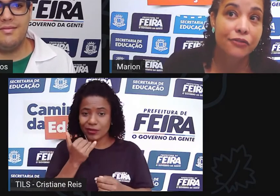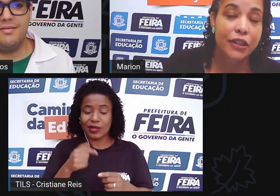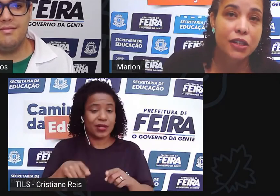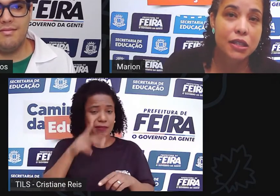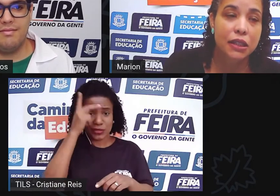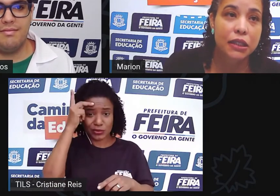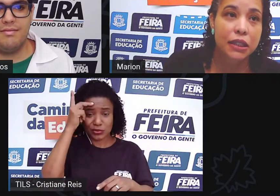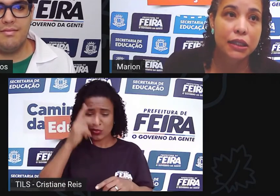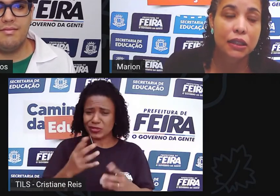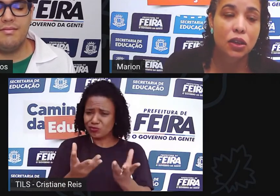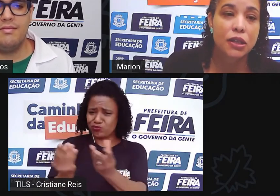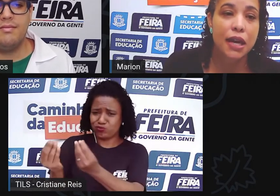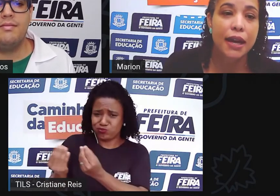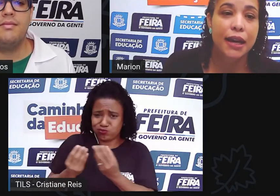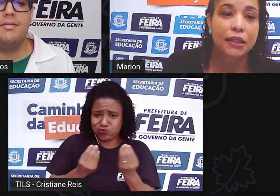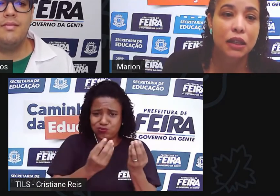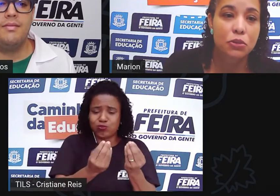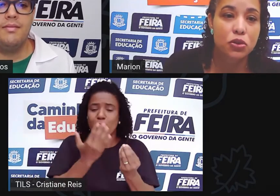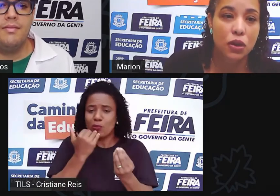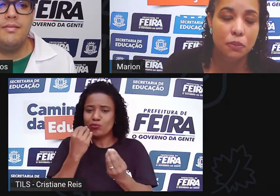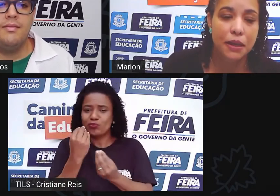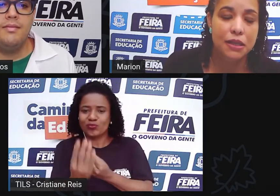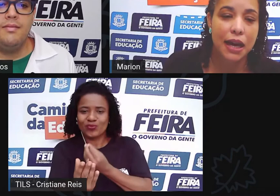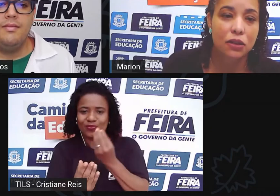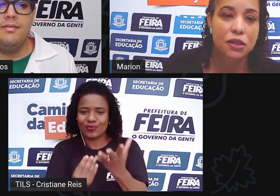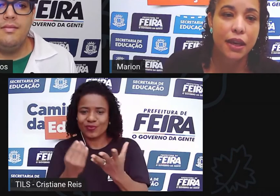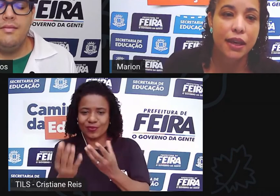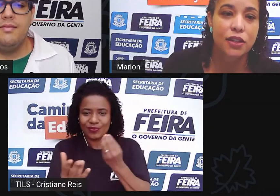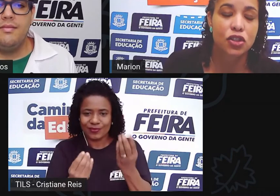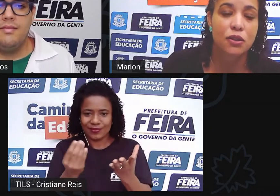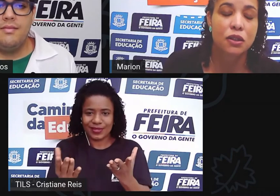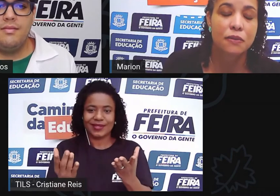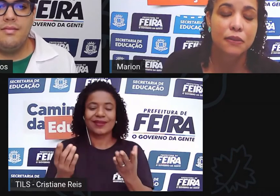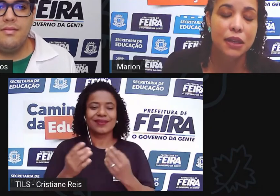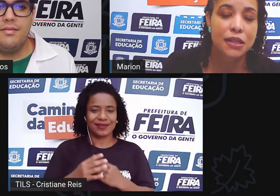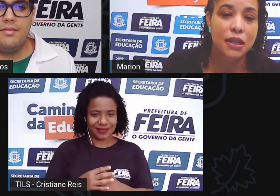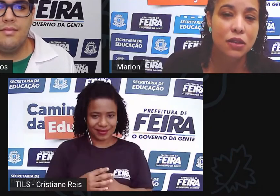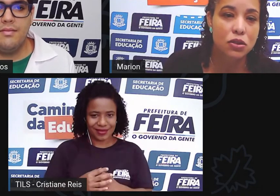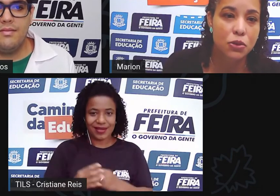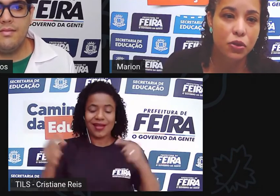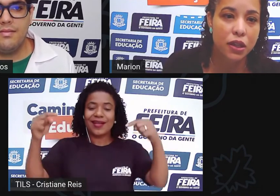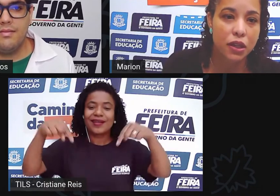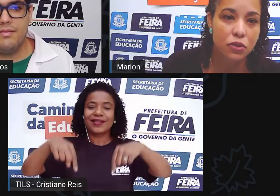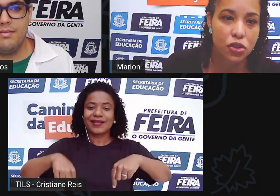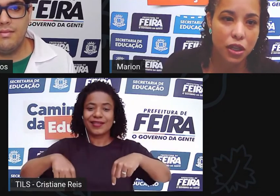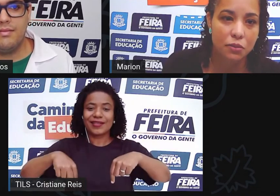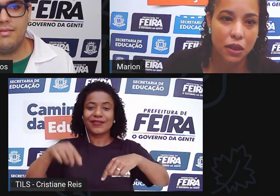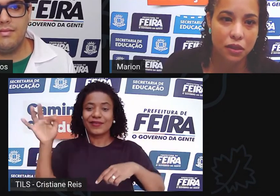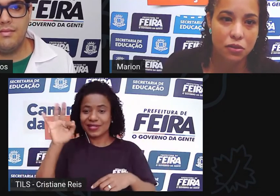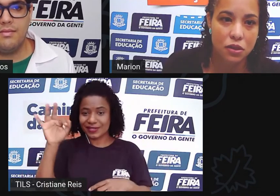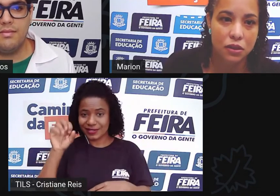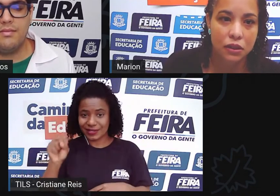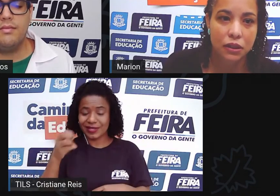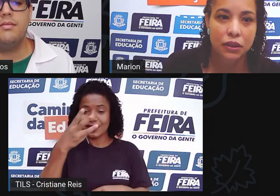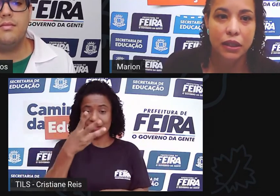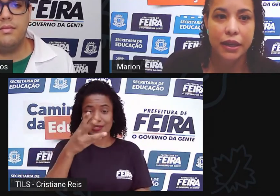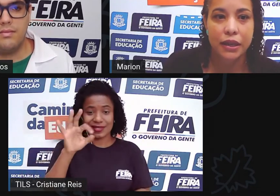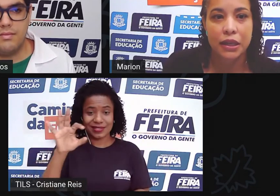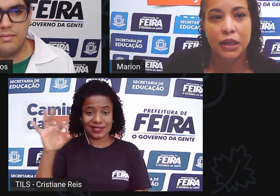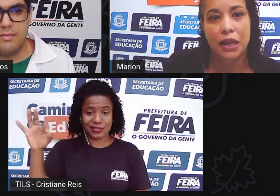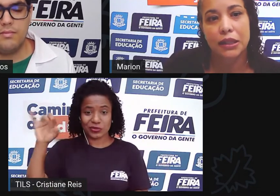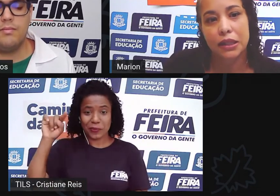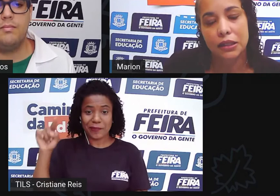Aqui em Feira de Santana, nós arrecadamos no ano passado cerca de 300 mil quilos de alimentos,